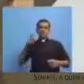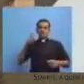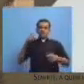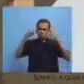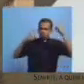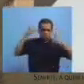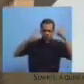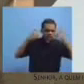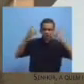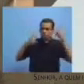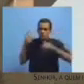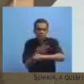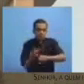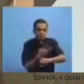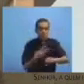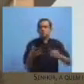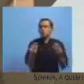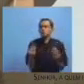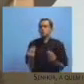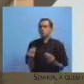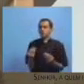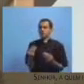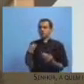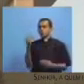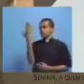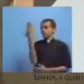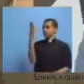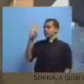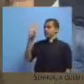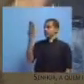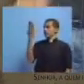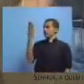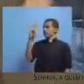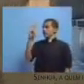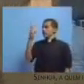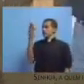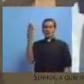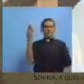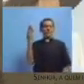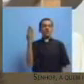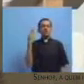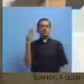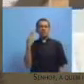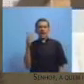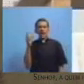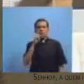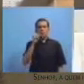conjuntura. É como que se o Eto percebesse, quando chegasse aqui, que